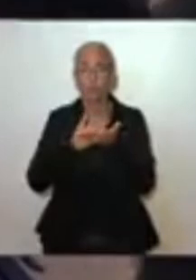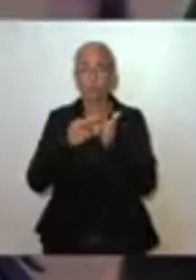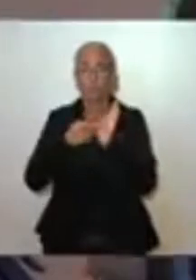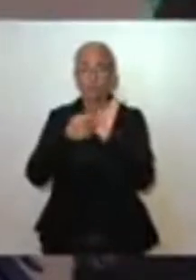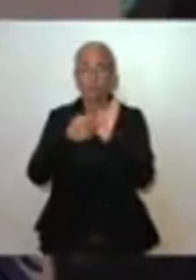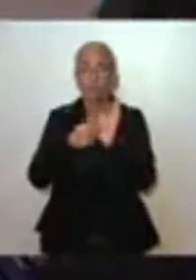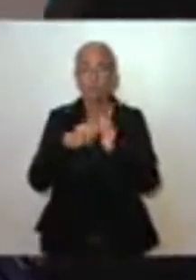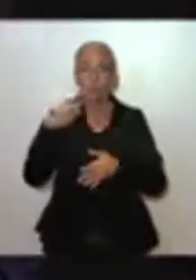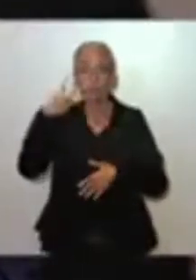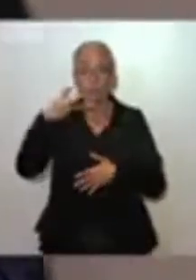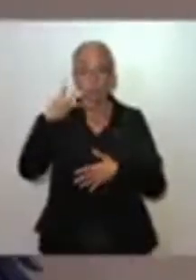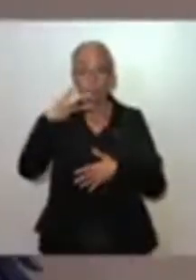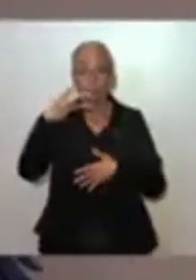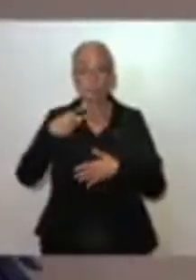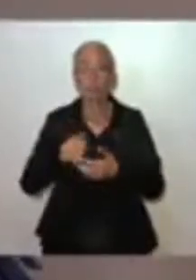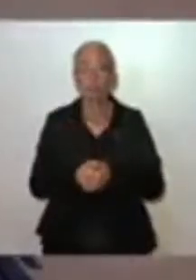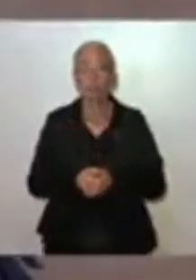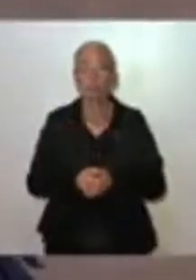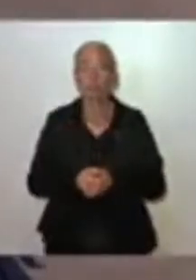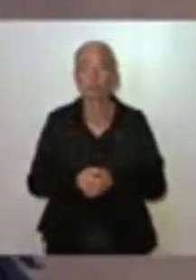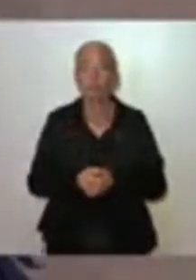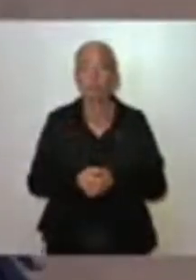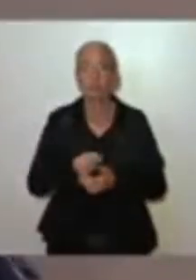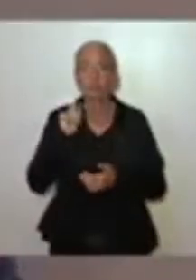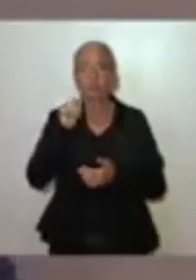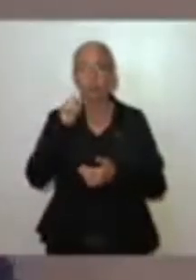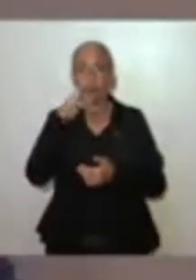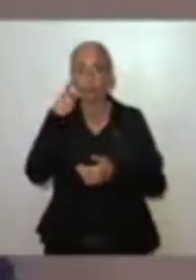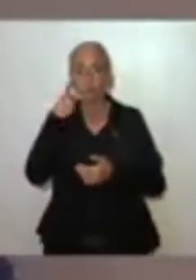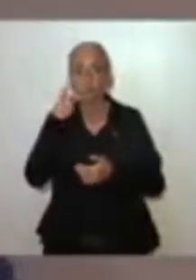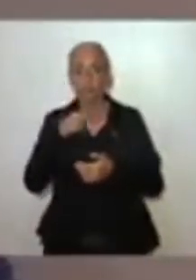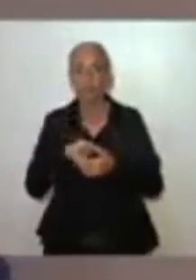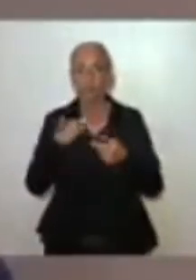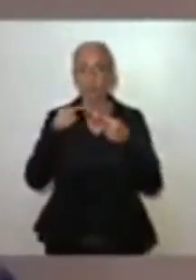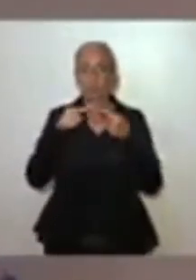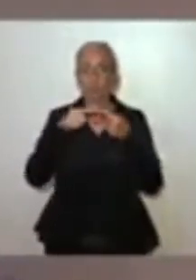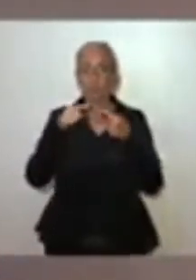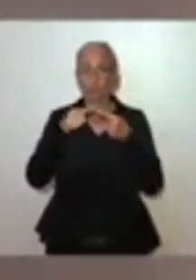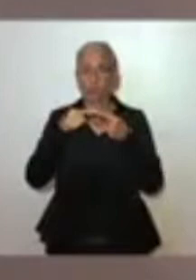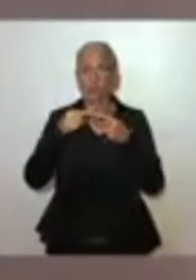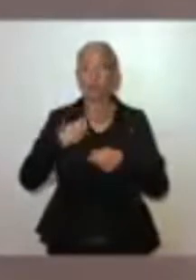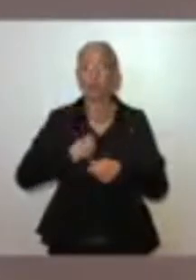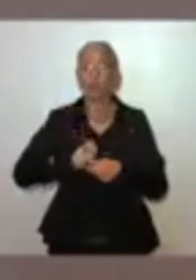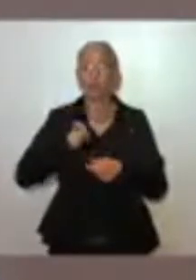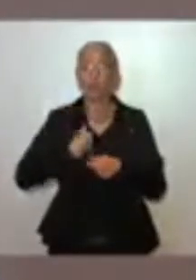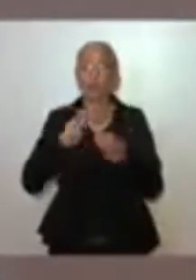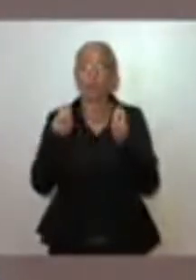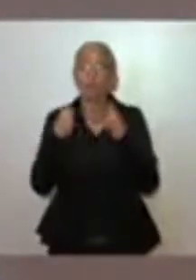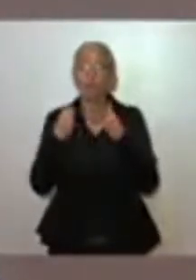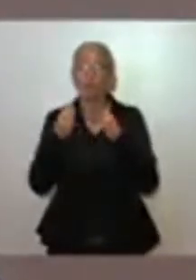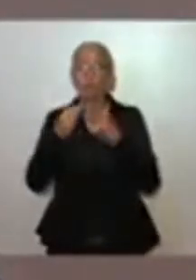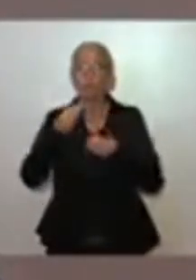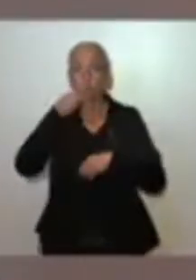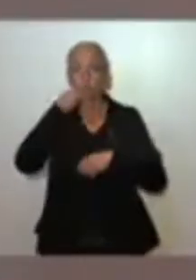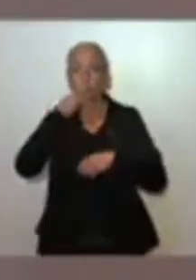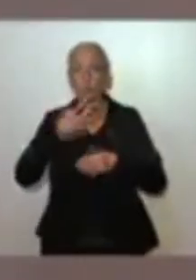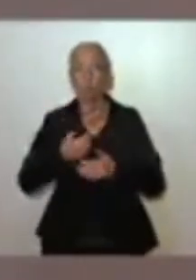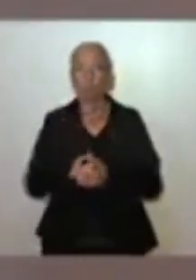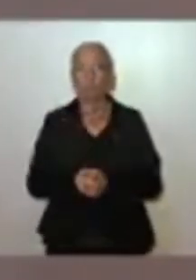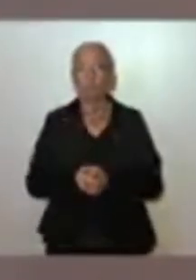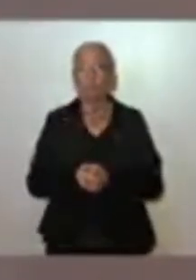três partes vou falar um pouco de vocês neste momento da vida a levar uma vida boa